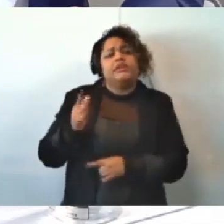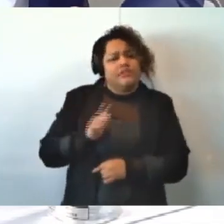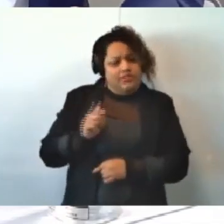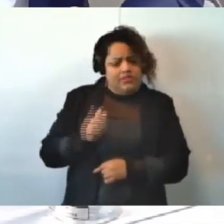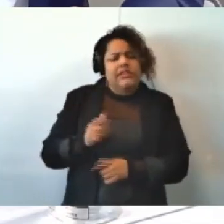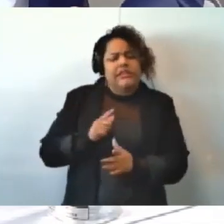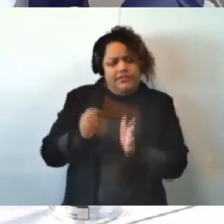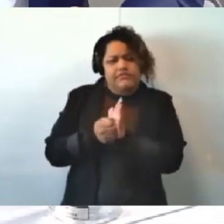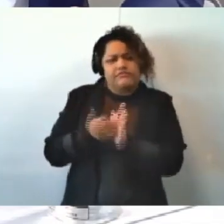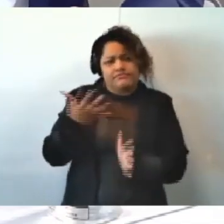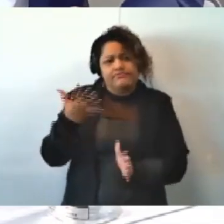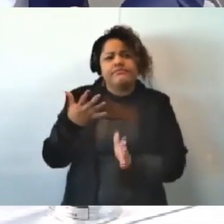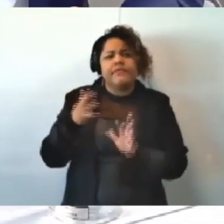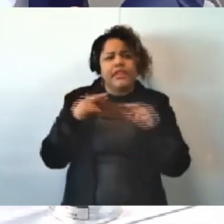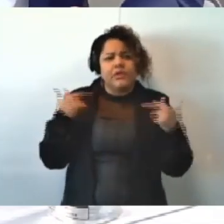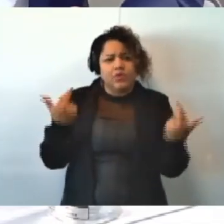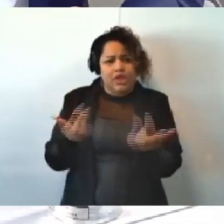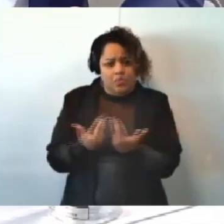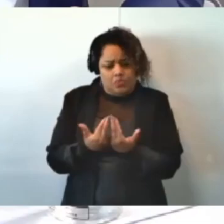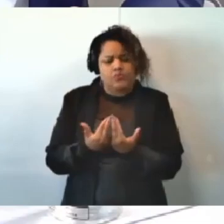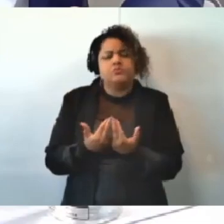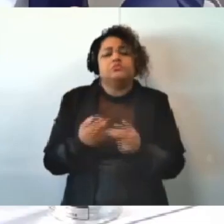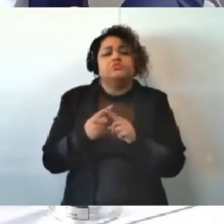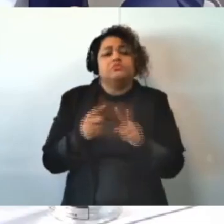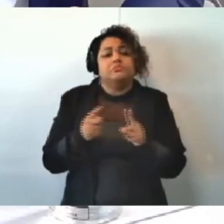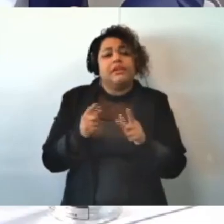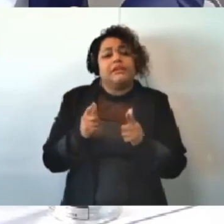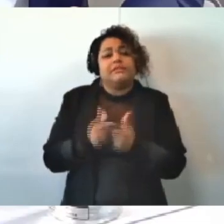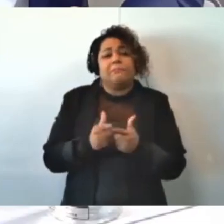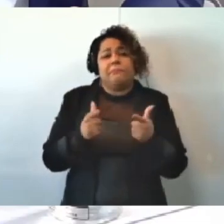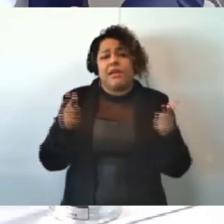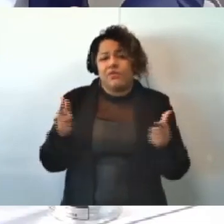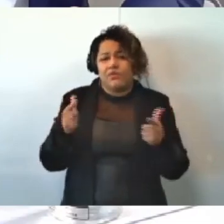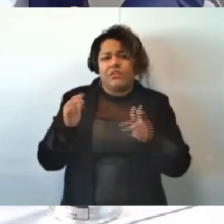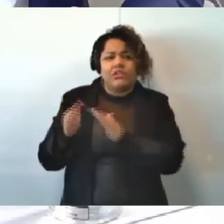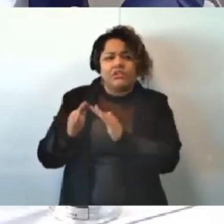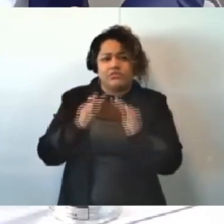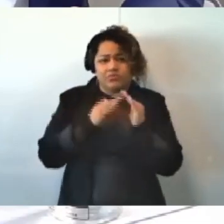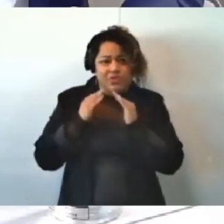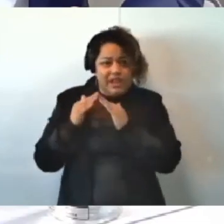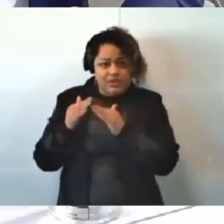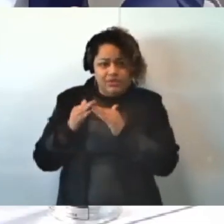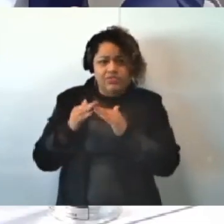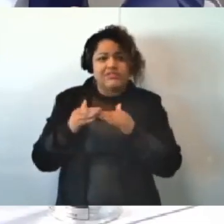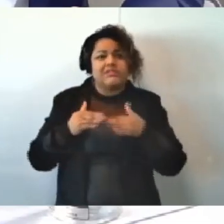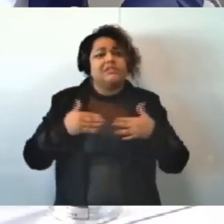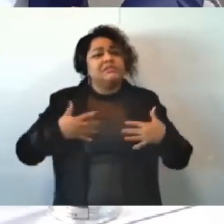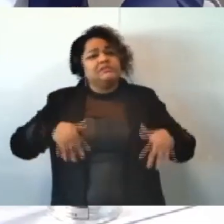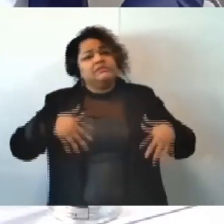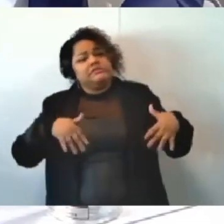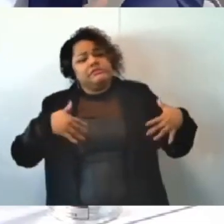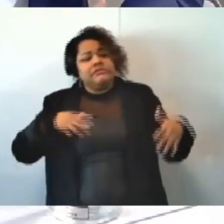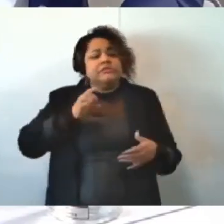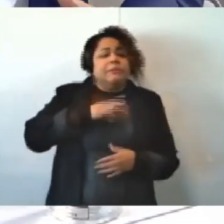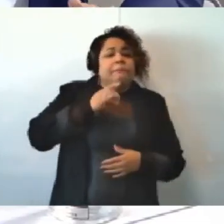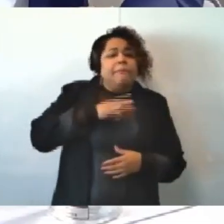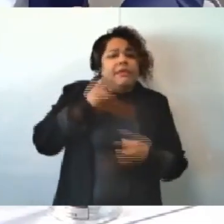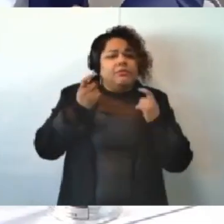parte dos moradores da região estão muito temerosos com o fechamento da rua Sapucaí.